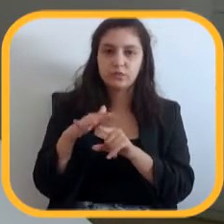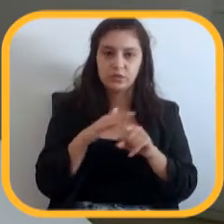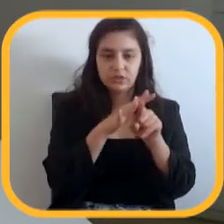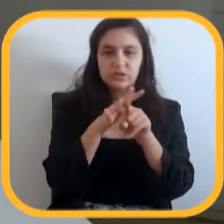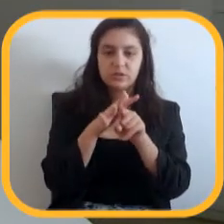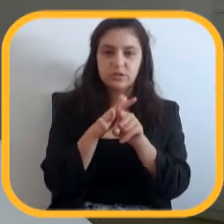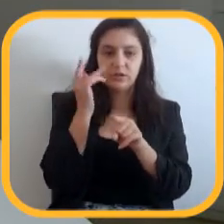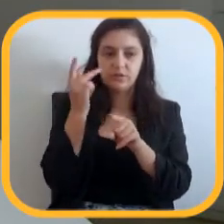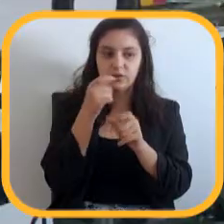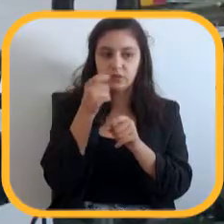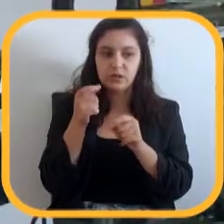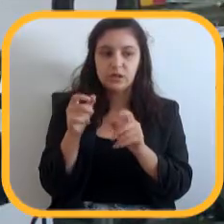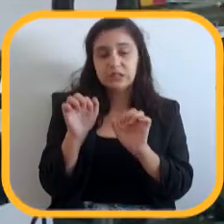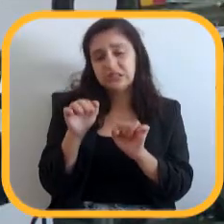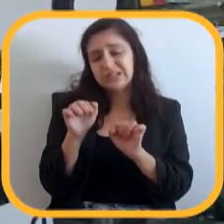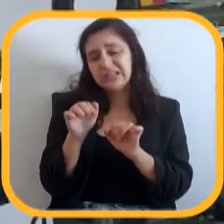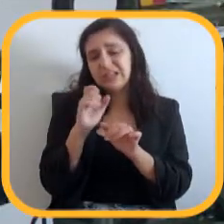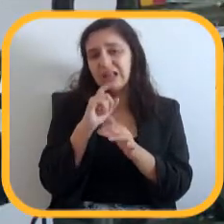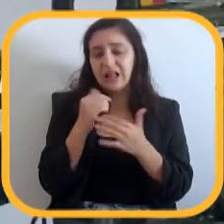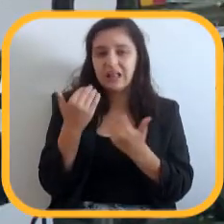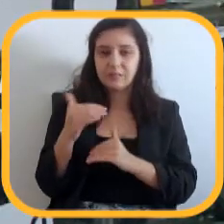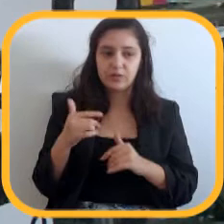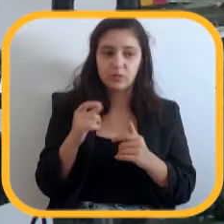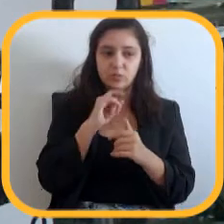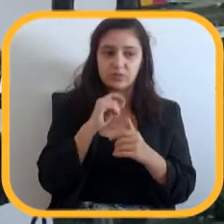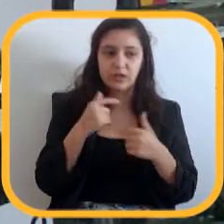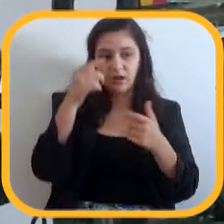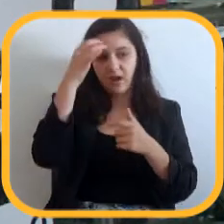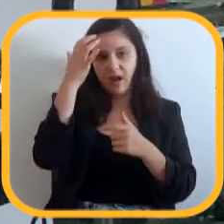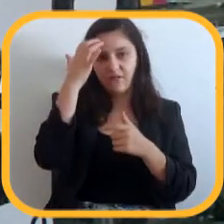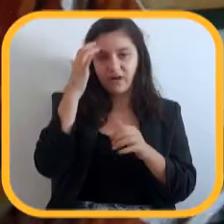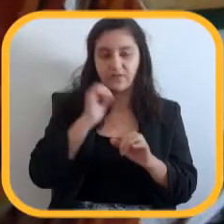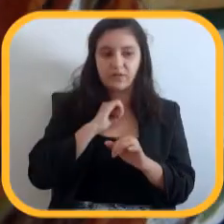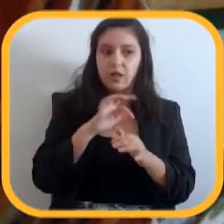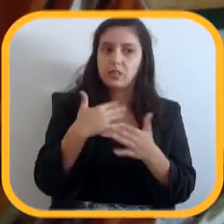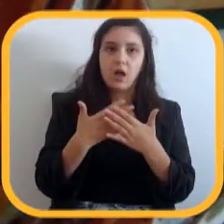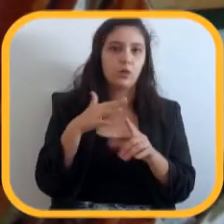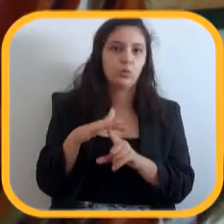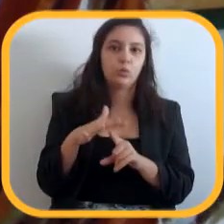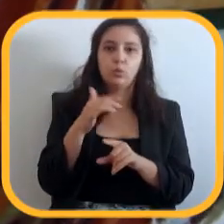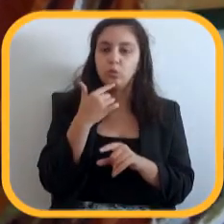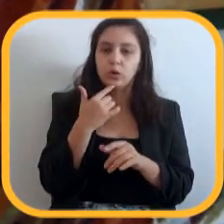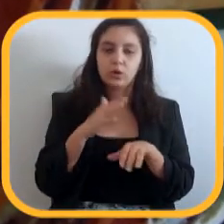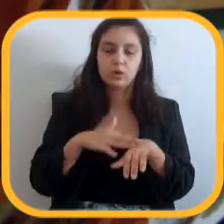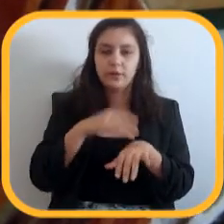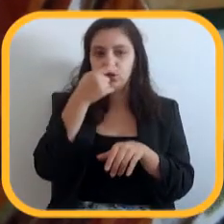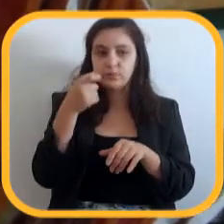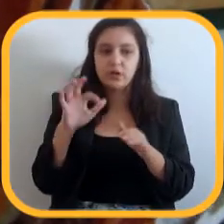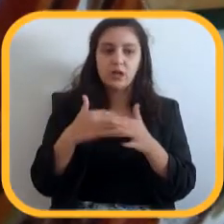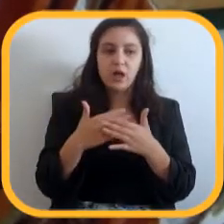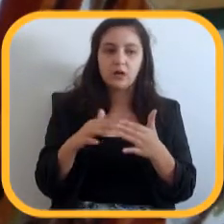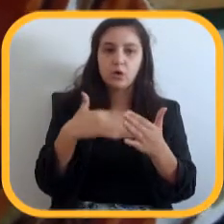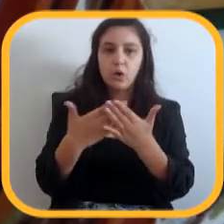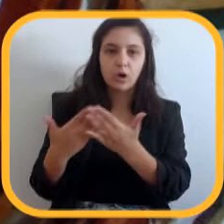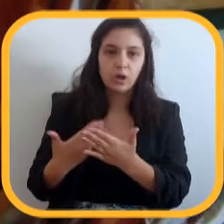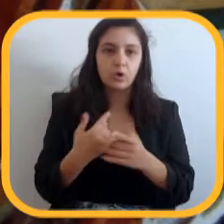na vida dos alunos? Acaba por limitar um bocadinho as nossas capacidades cognitivas. Tem imenso impacto, porque as pessoas estão constantemente